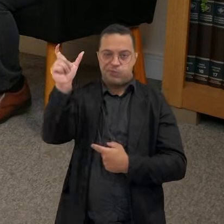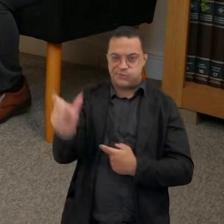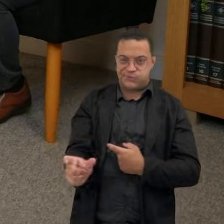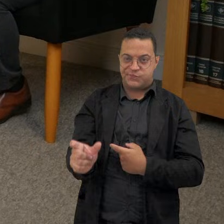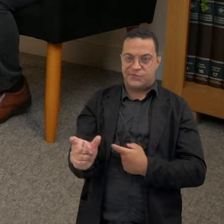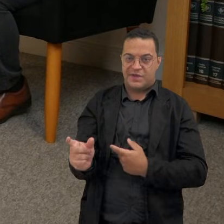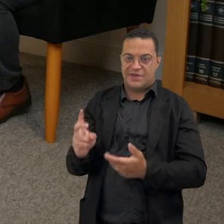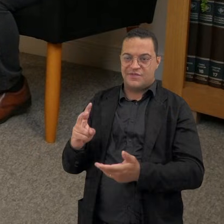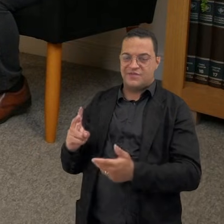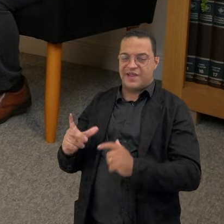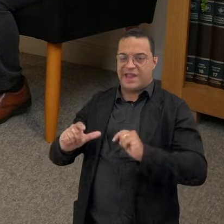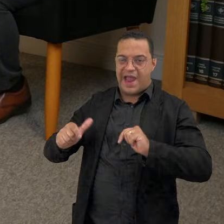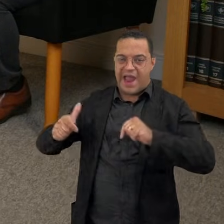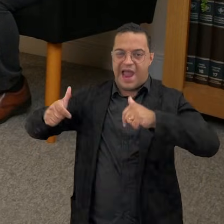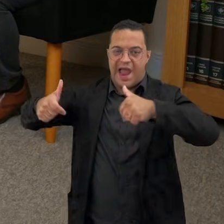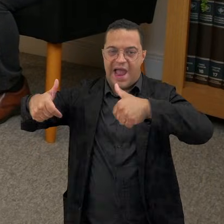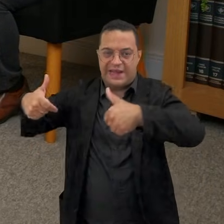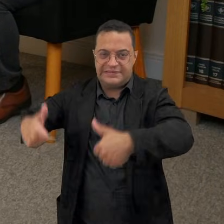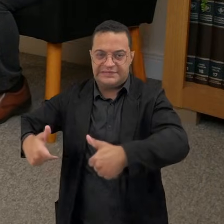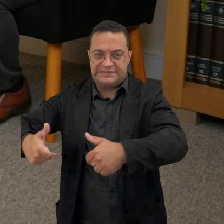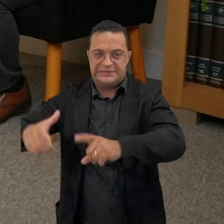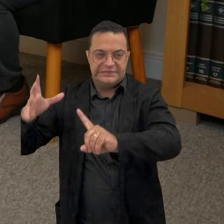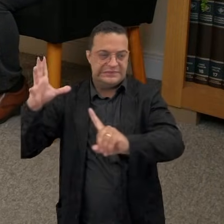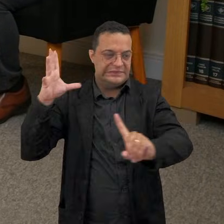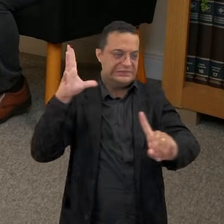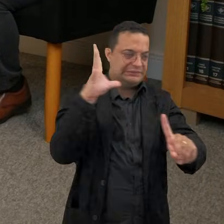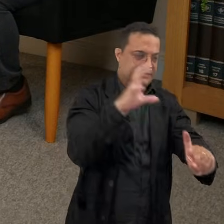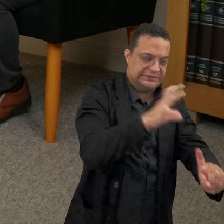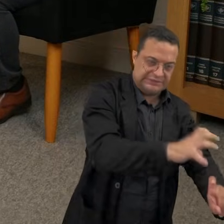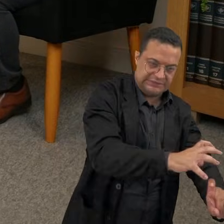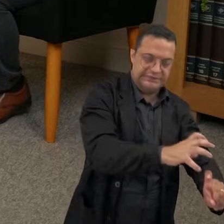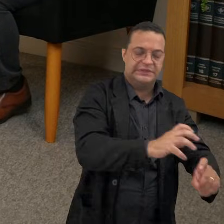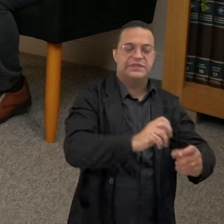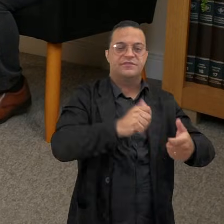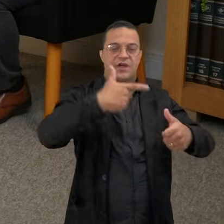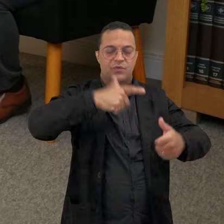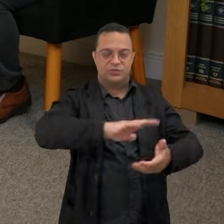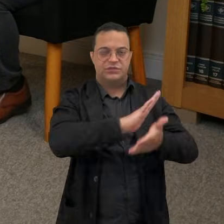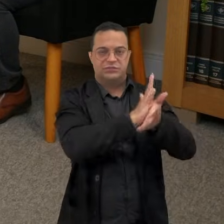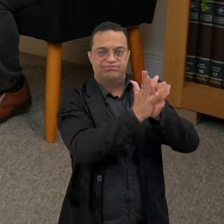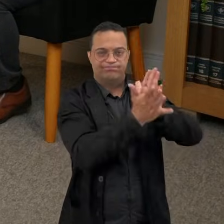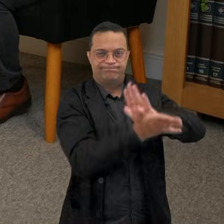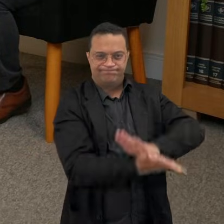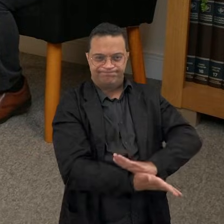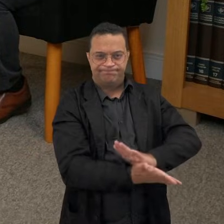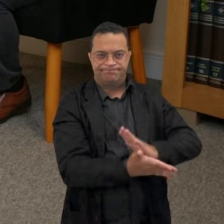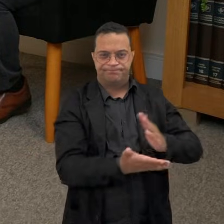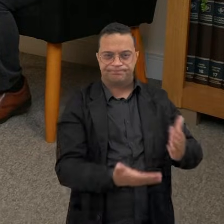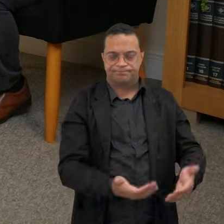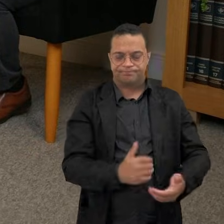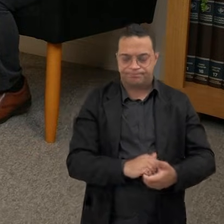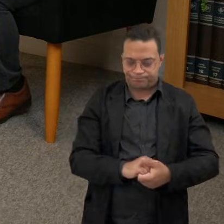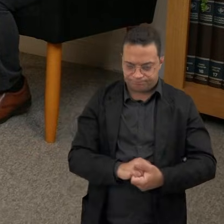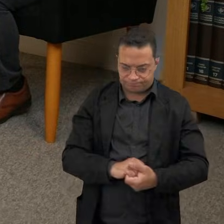70 após... Né? Exatamente, Daniel 9,6 é esse texto que ele fala sobre isso. Amém.